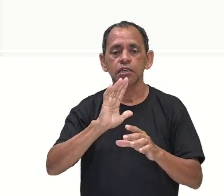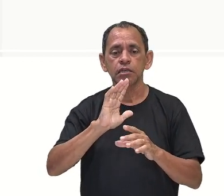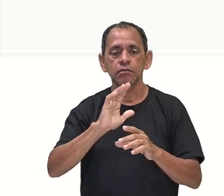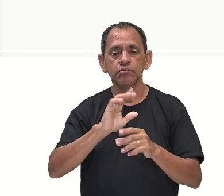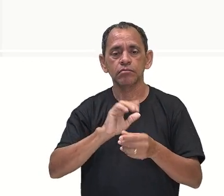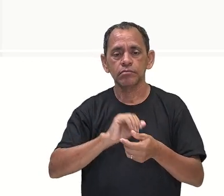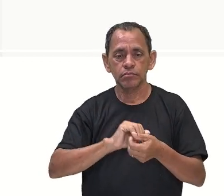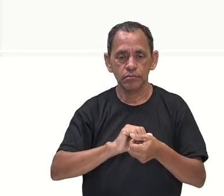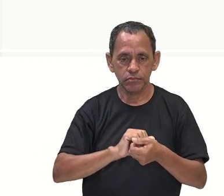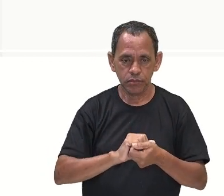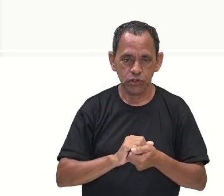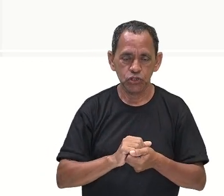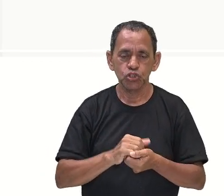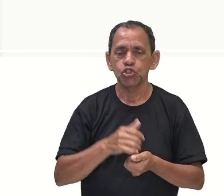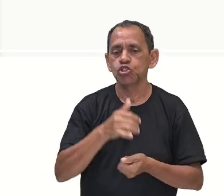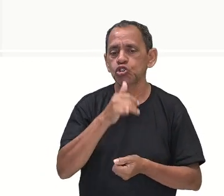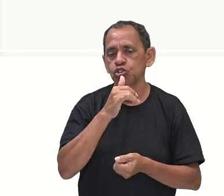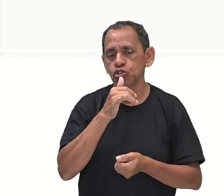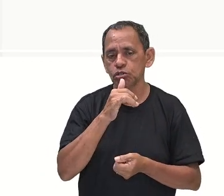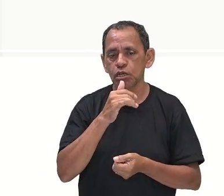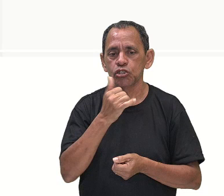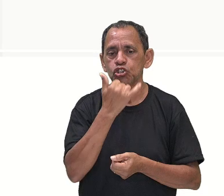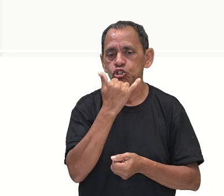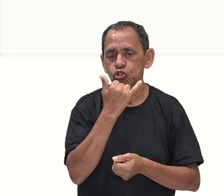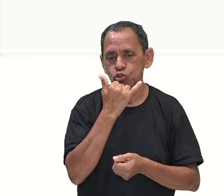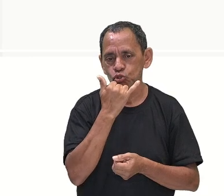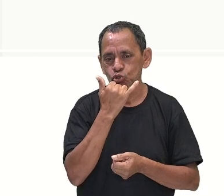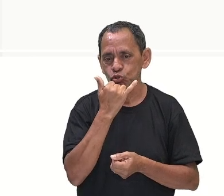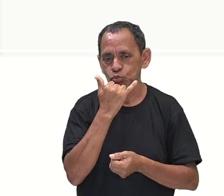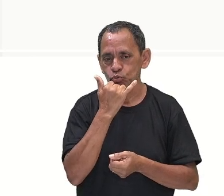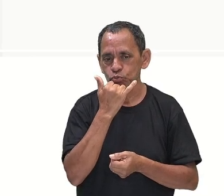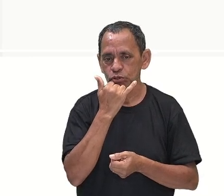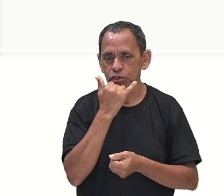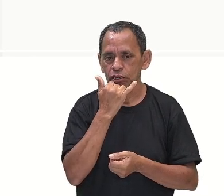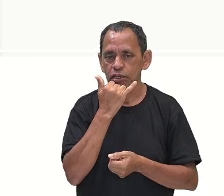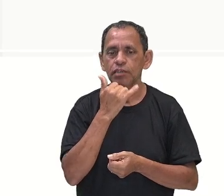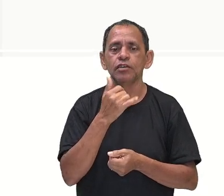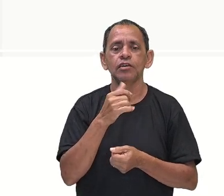desculpa, eu estou multiplicando, né? É soma. Perdão aqui.